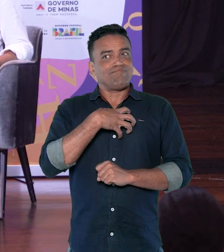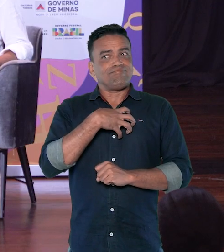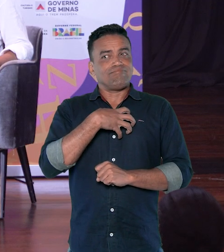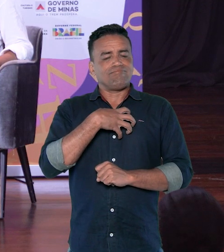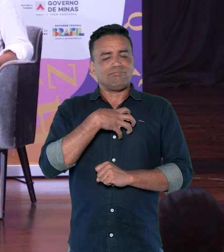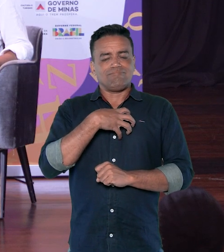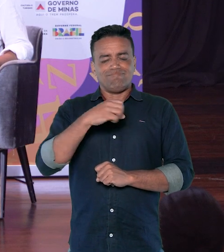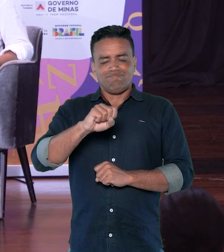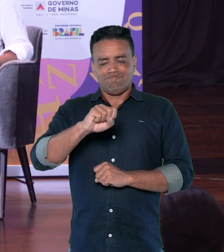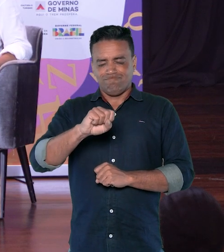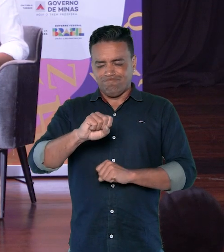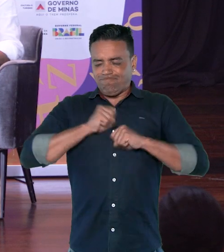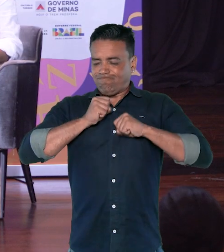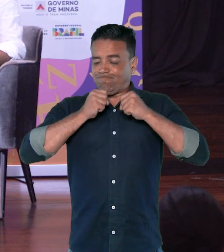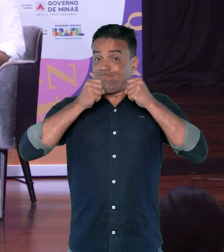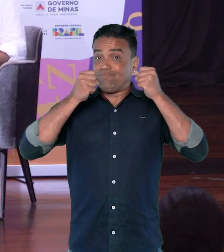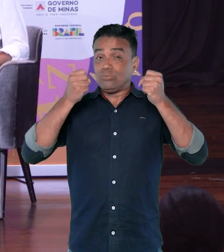aquela raiva?